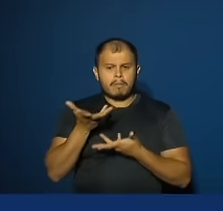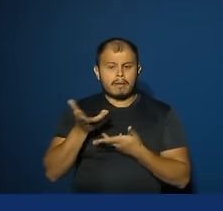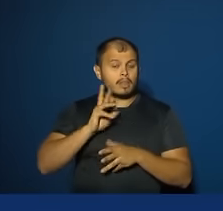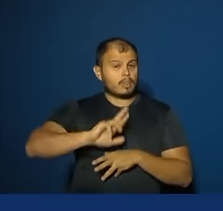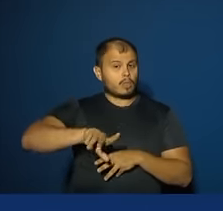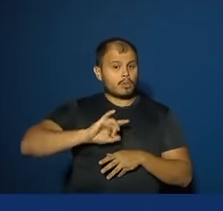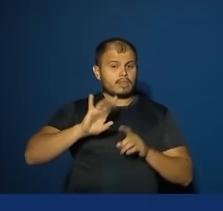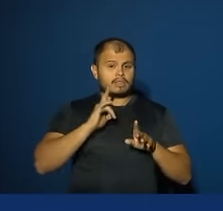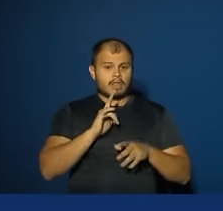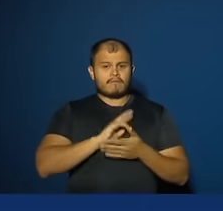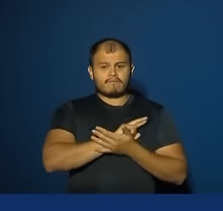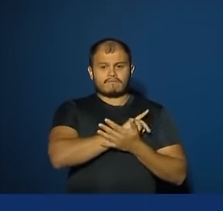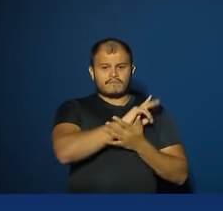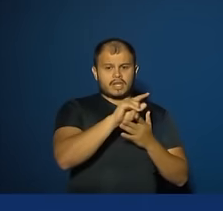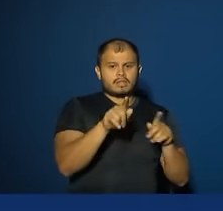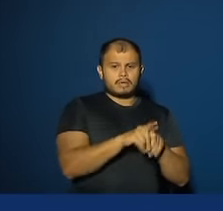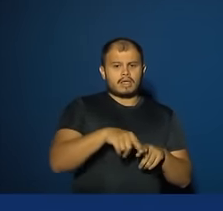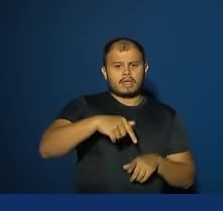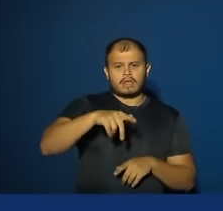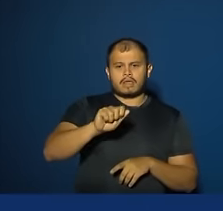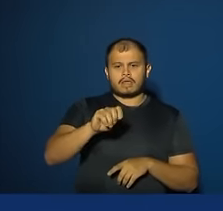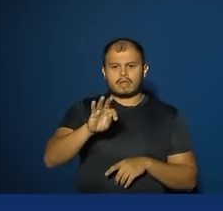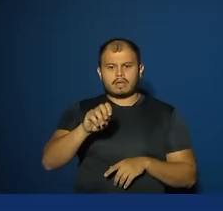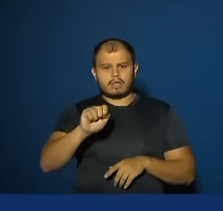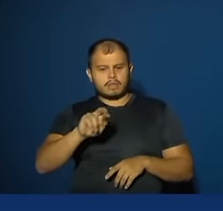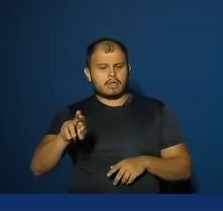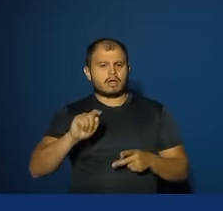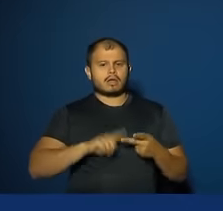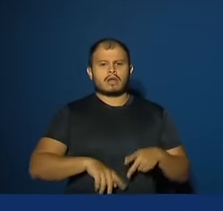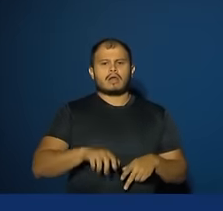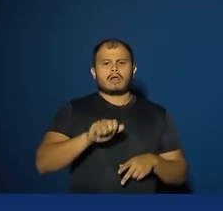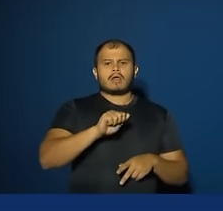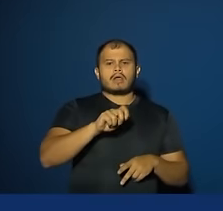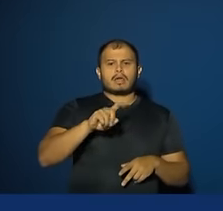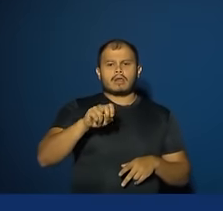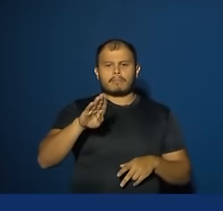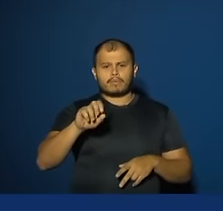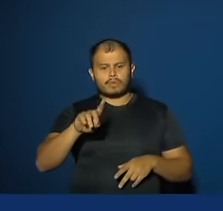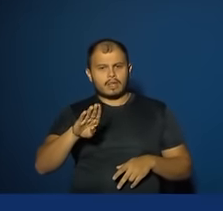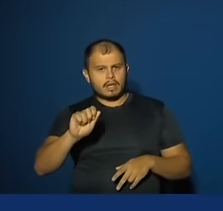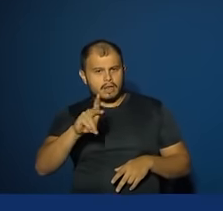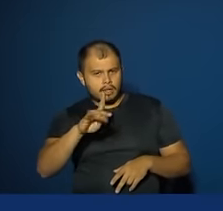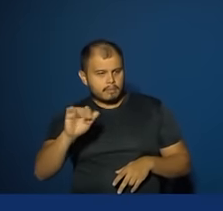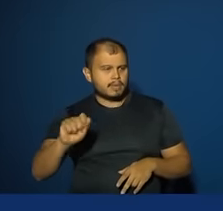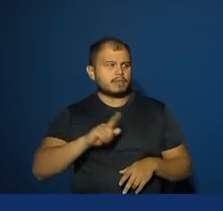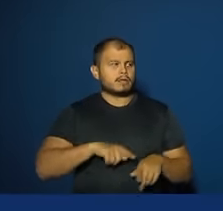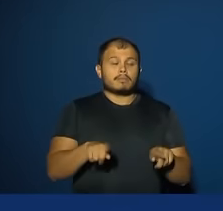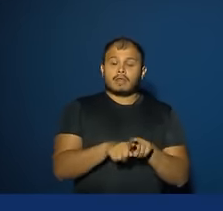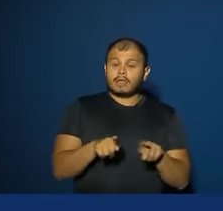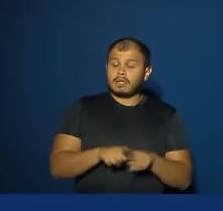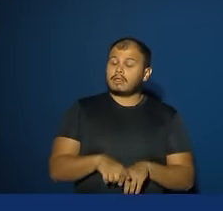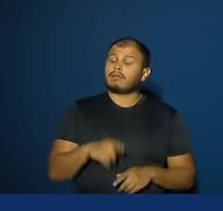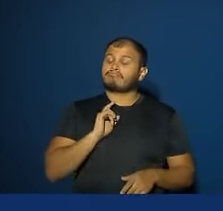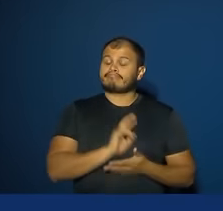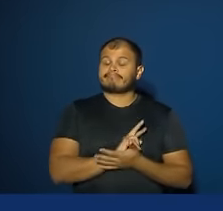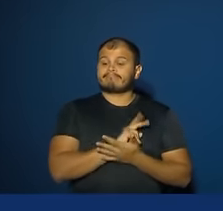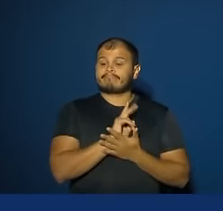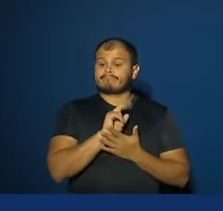Arábia Saudita né a gente administra dinheiro do Qatar do kuaite do AB de Abu Dhabi da Arábia Saudita eh